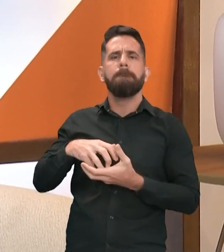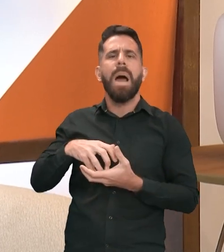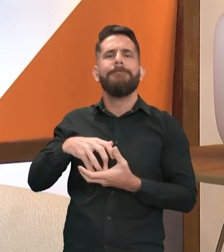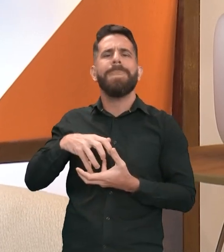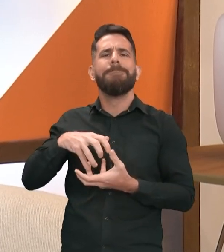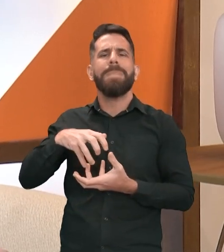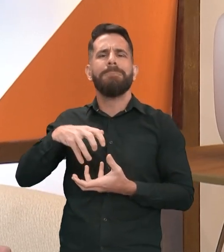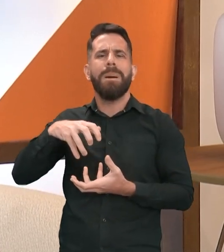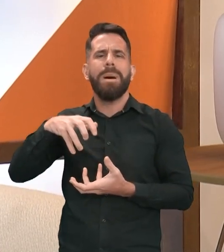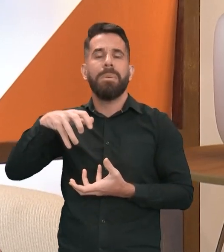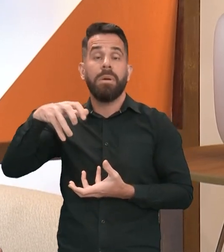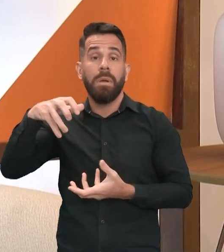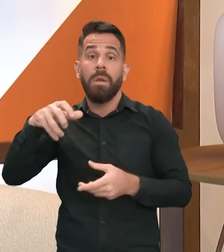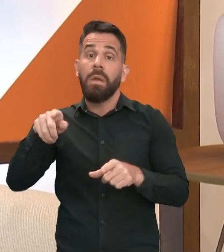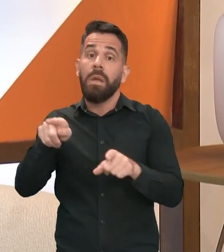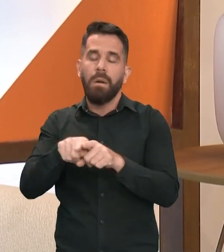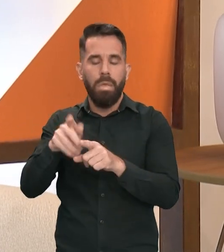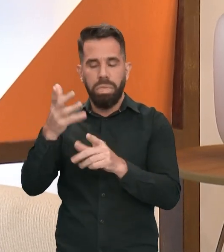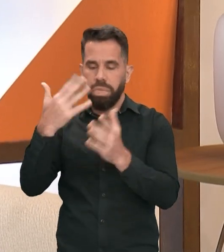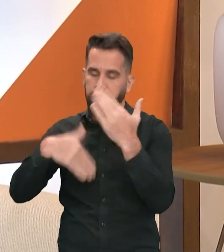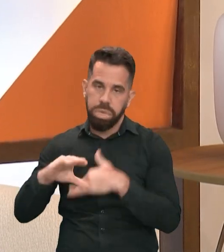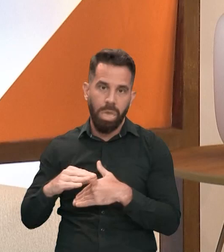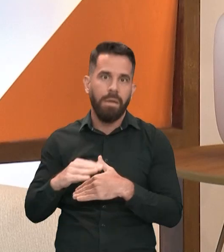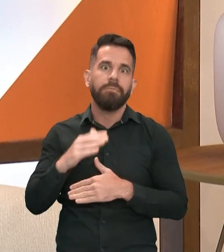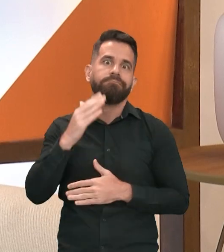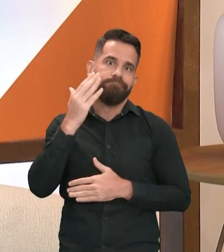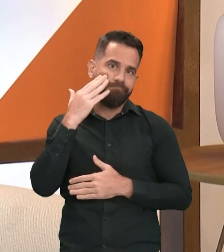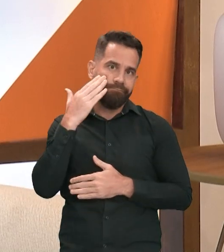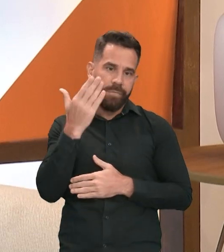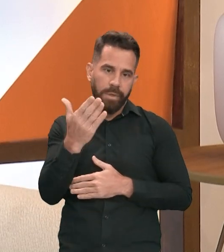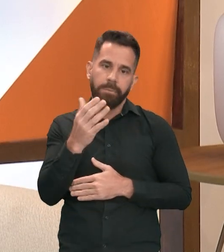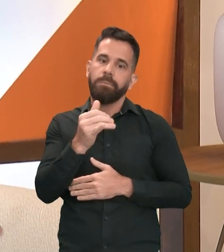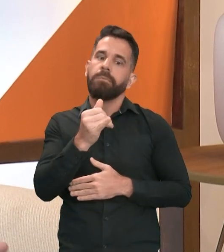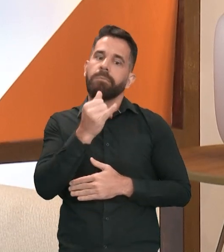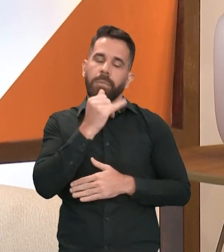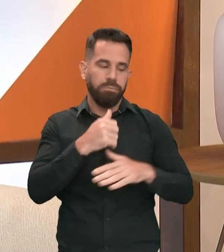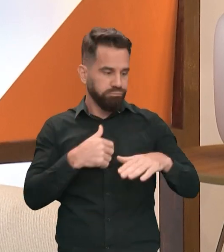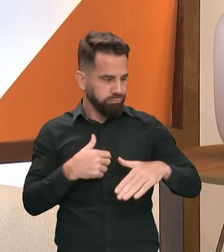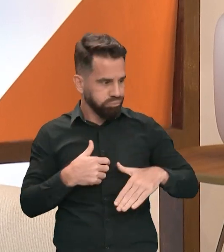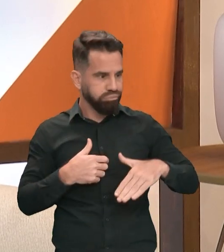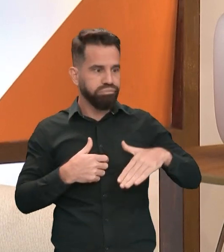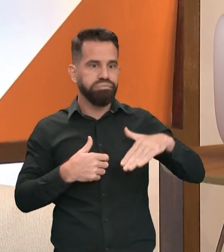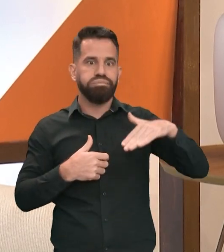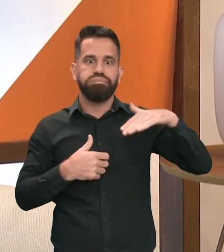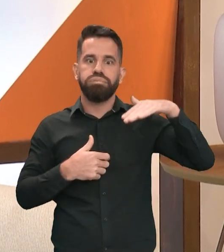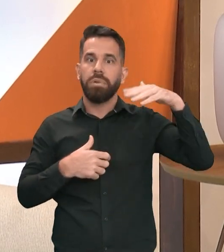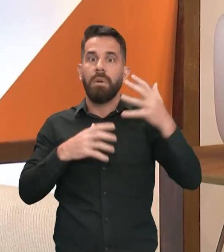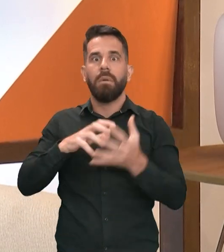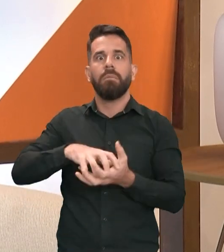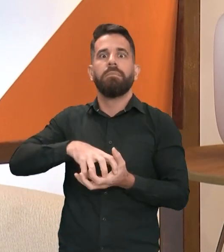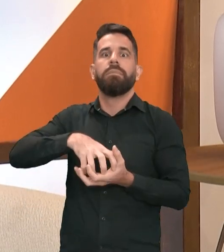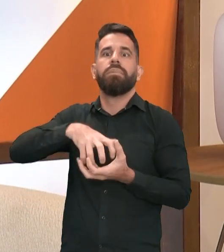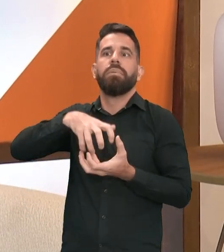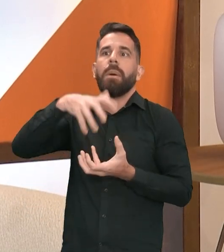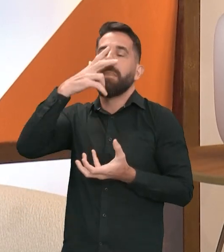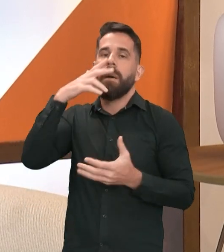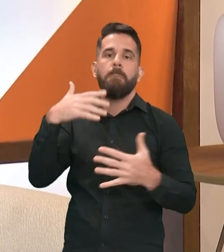tende ao desenvolvimento começar a declinar. No sentido de a gente cresce, a gente envelhece, a gente começa a perder neurônios,